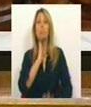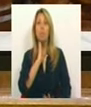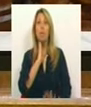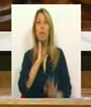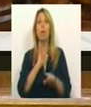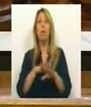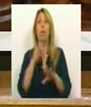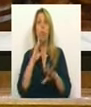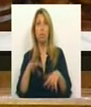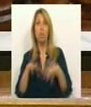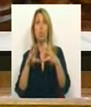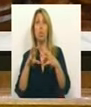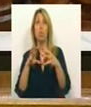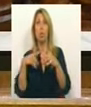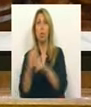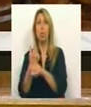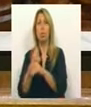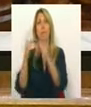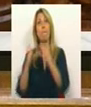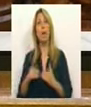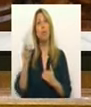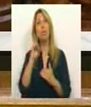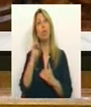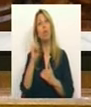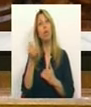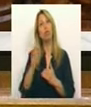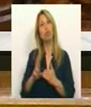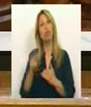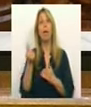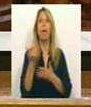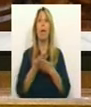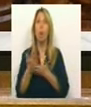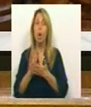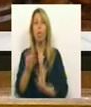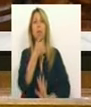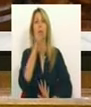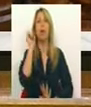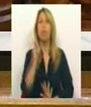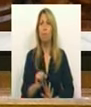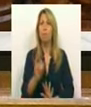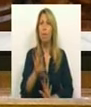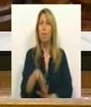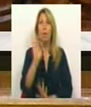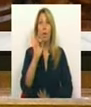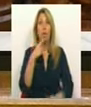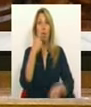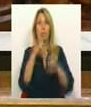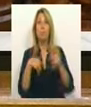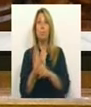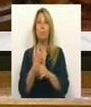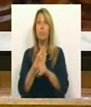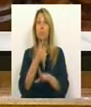de litígios de consumo de reduzido valor económico à arbitragem quando tal seja optado pelo consumidor e